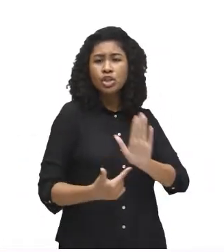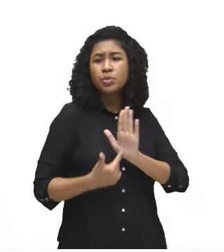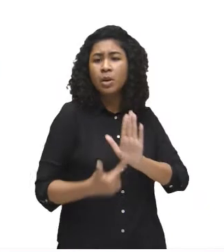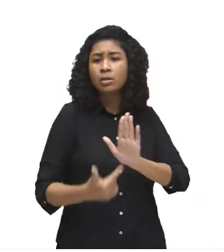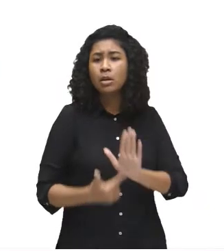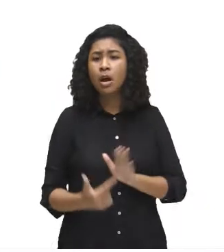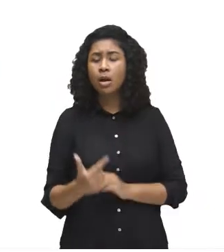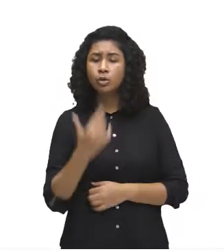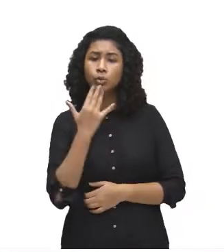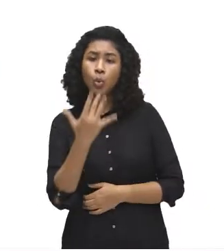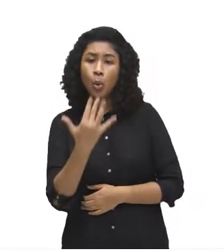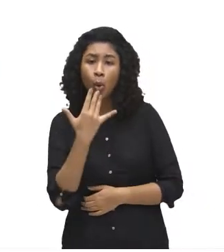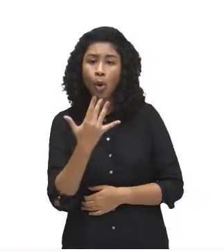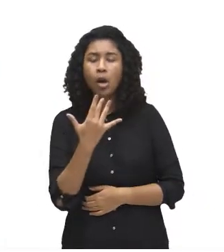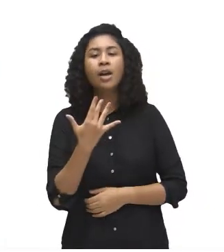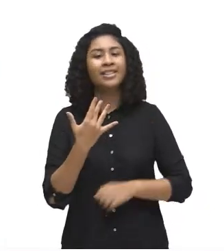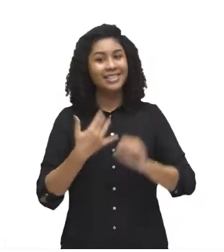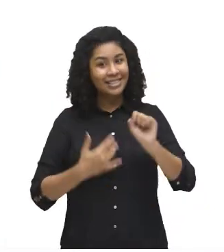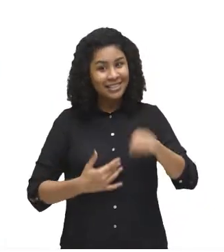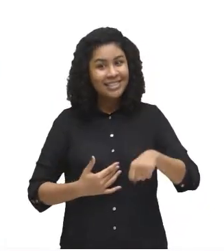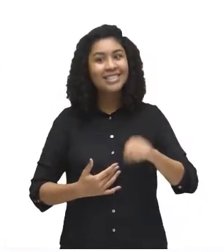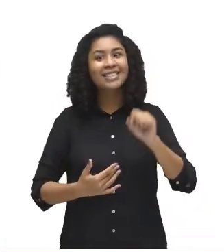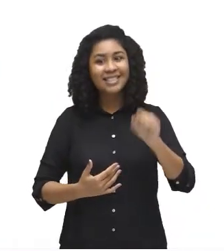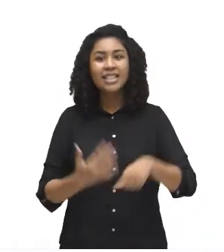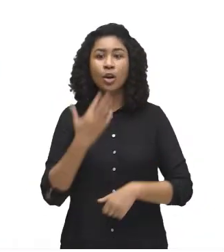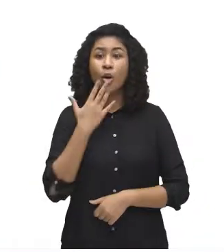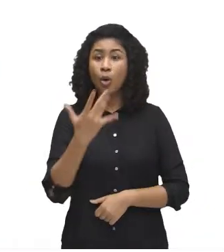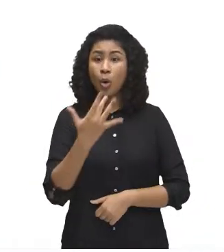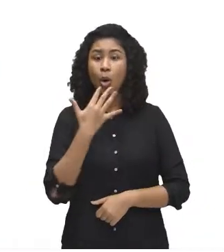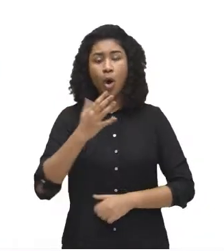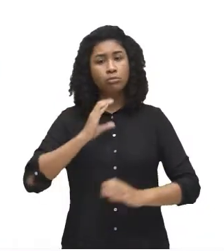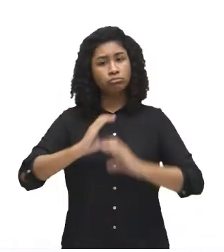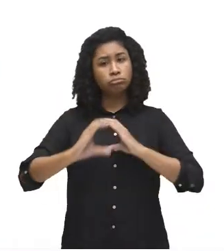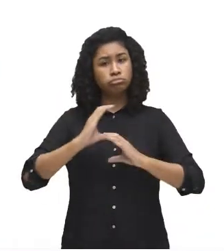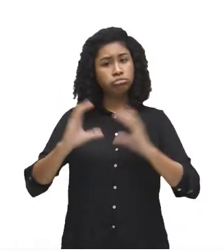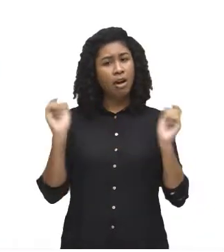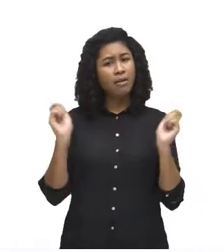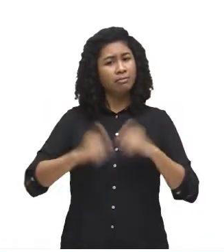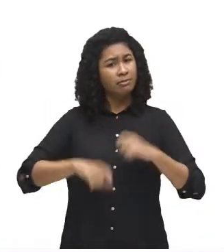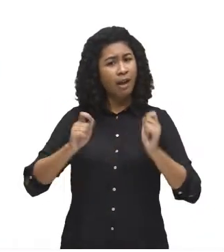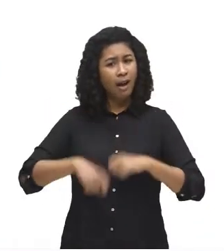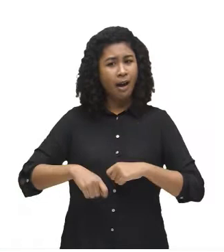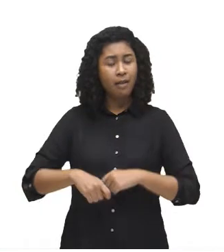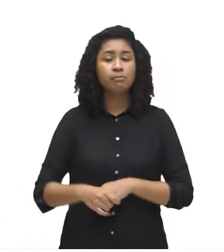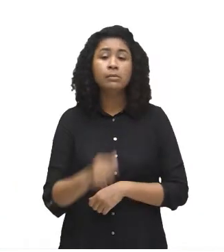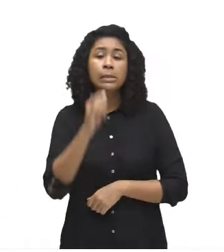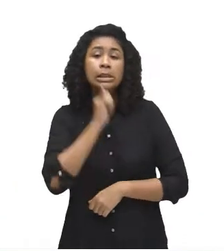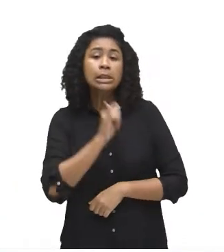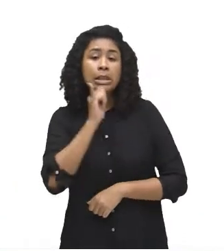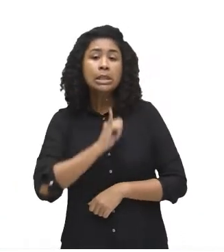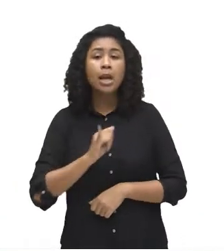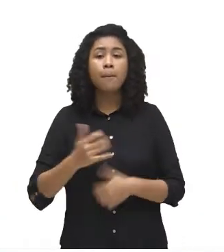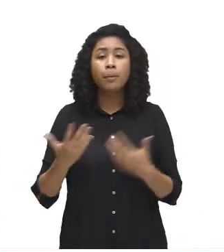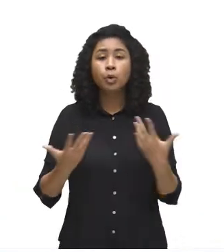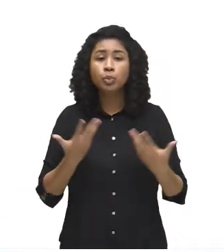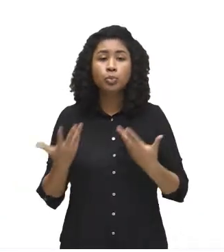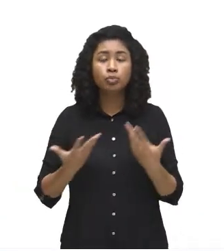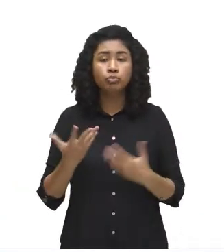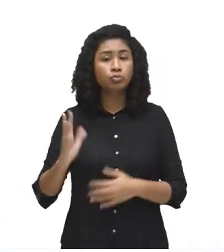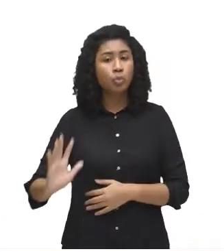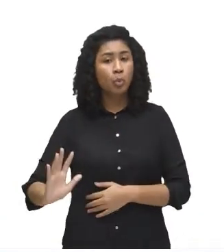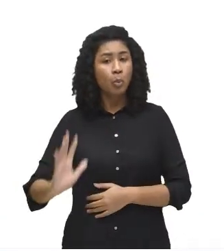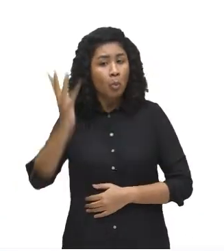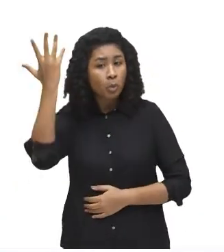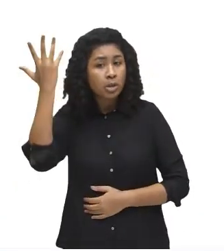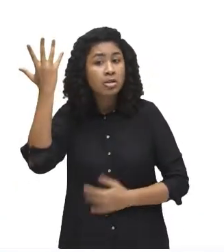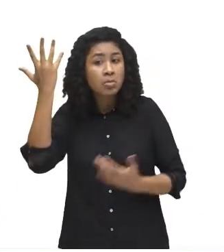cores, sim, as cores comunicam. Por exemplo, de acordo com a situação, pode